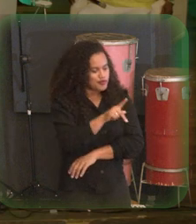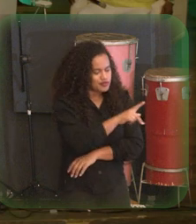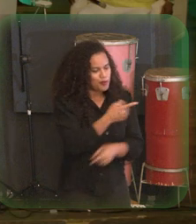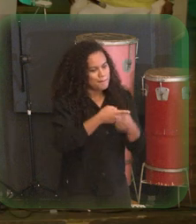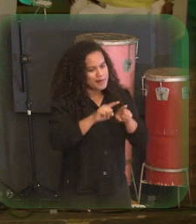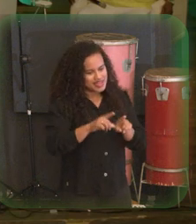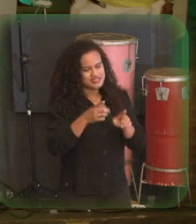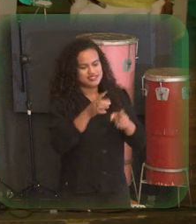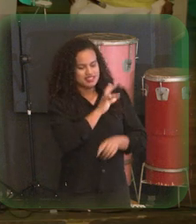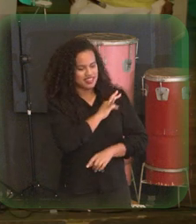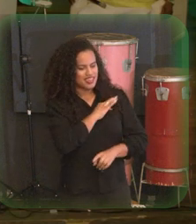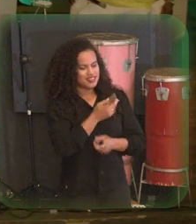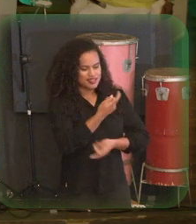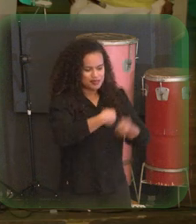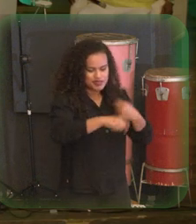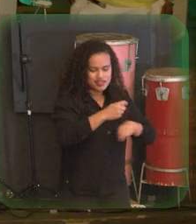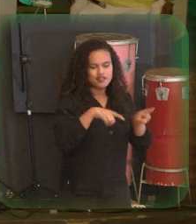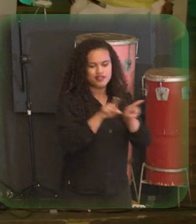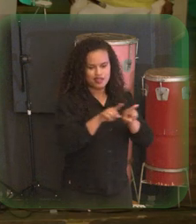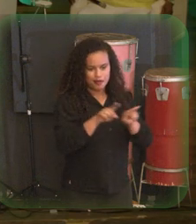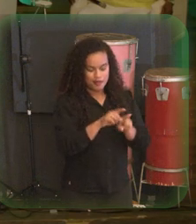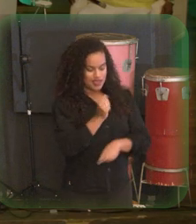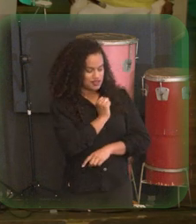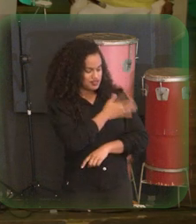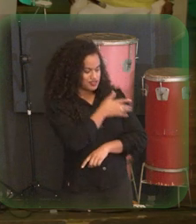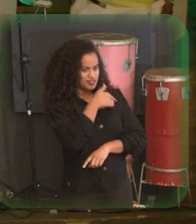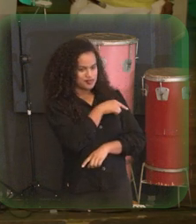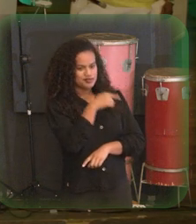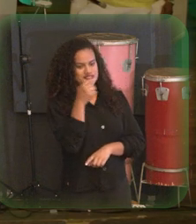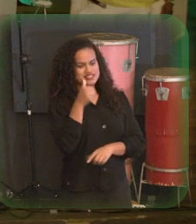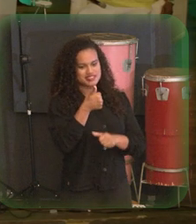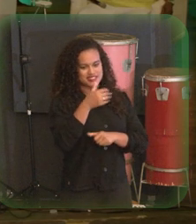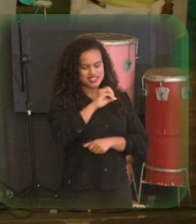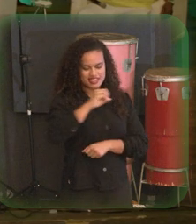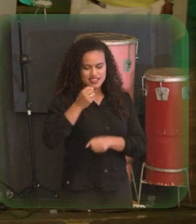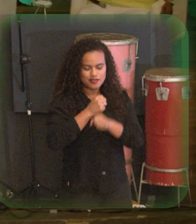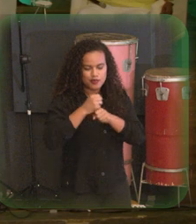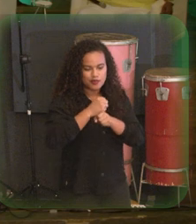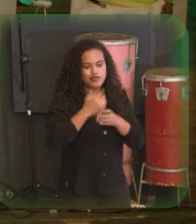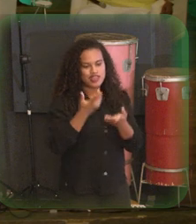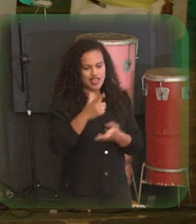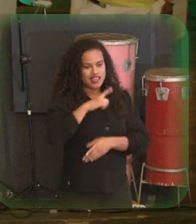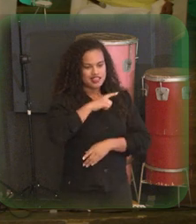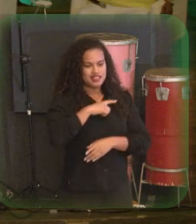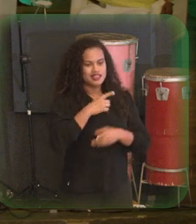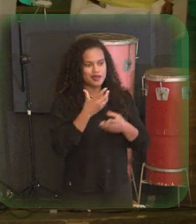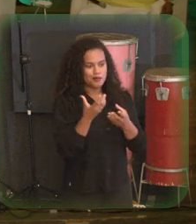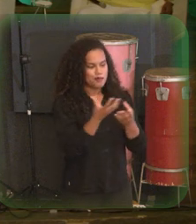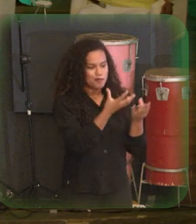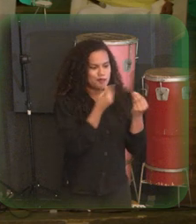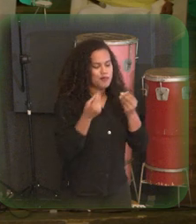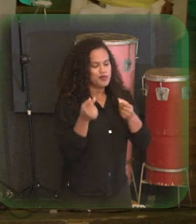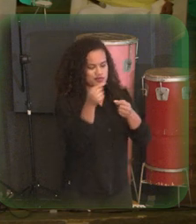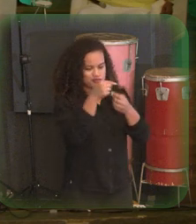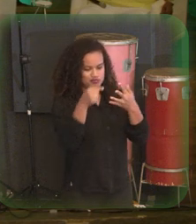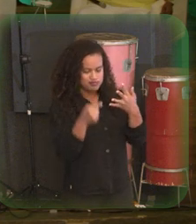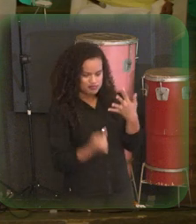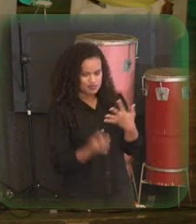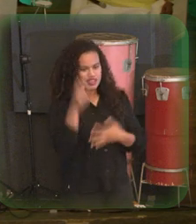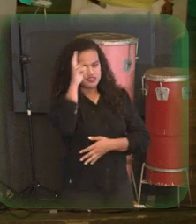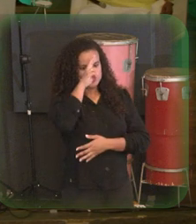uma instituição centenária, que tem muitas questões que trazem em sua história,